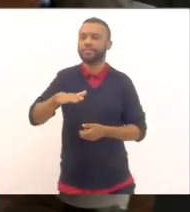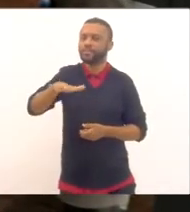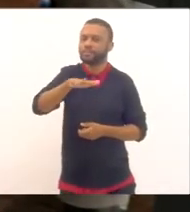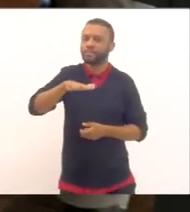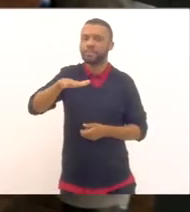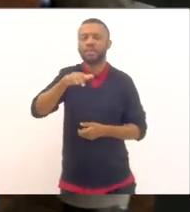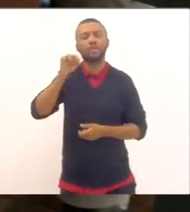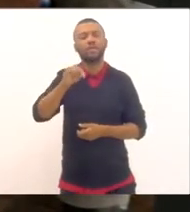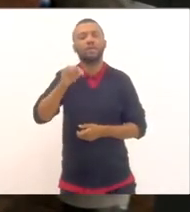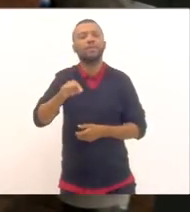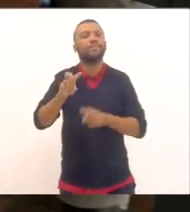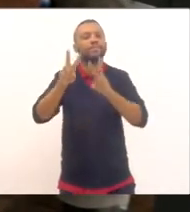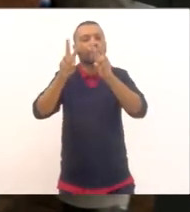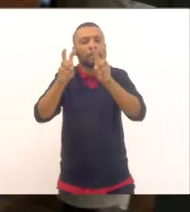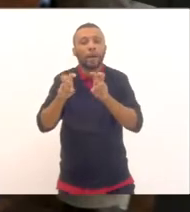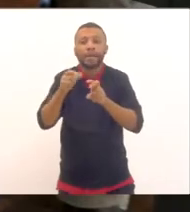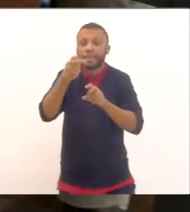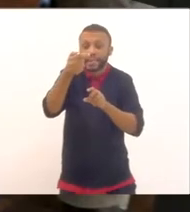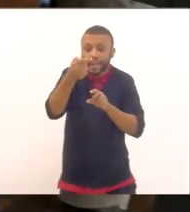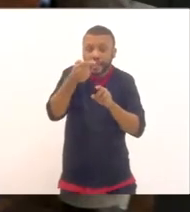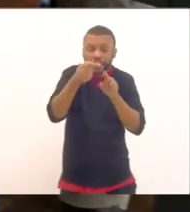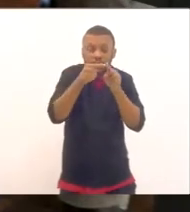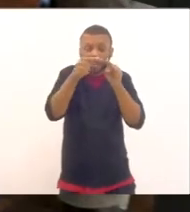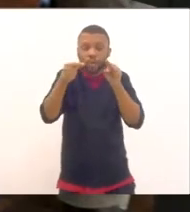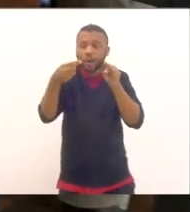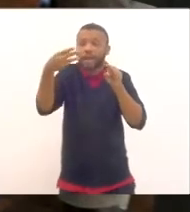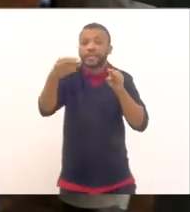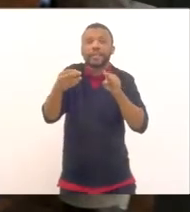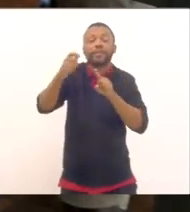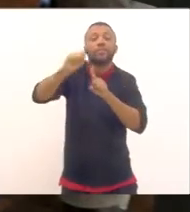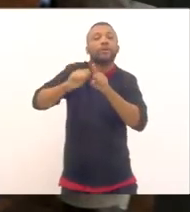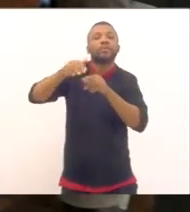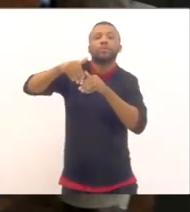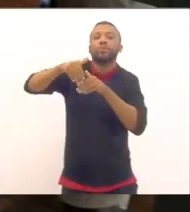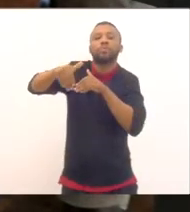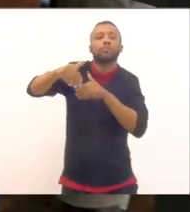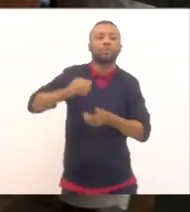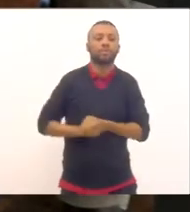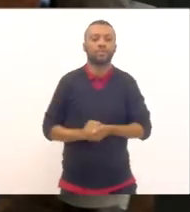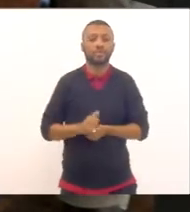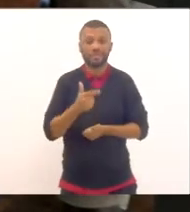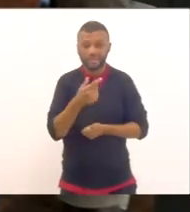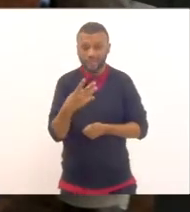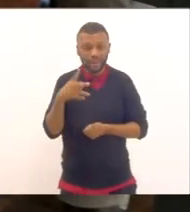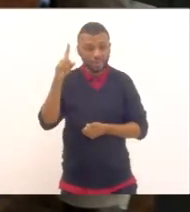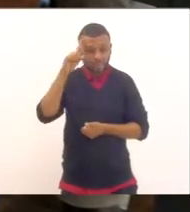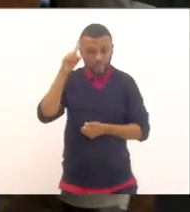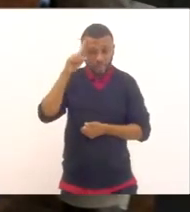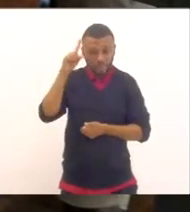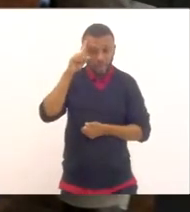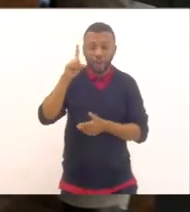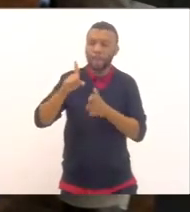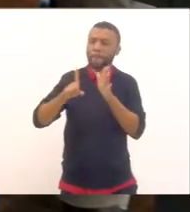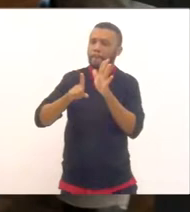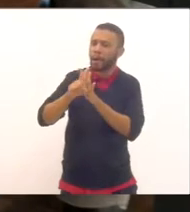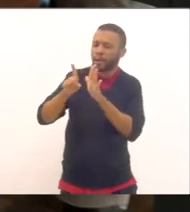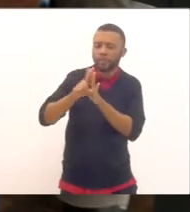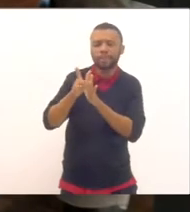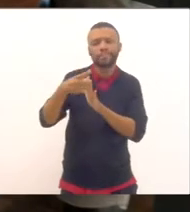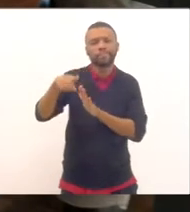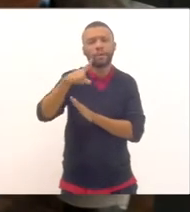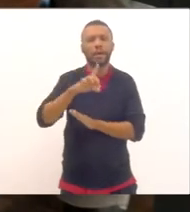dia de 7 a 30 o resto do mês 24 dias eu perguntei as delegacias